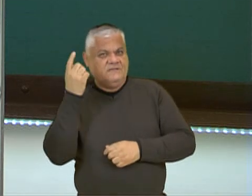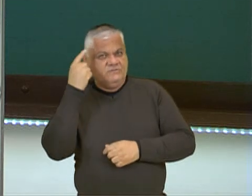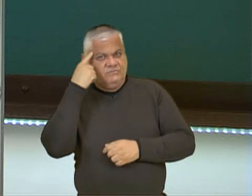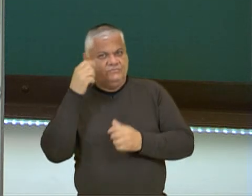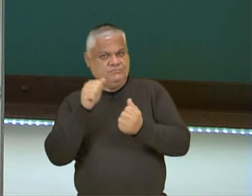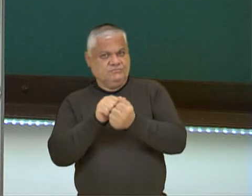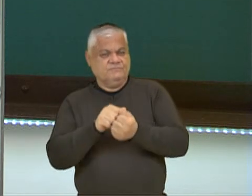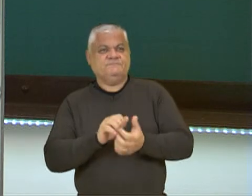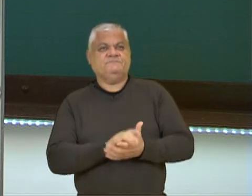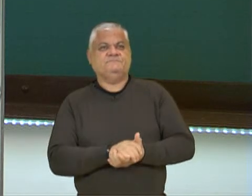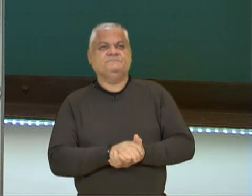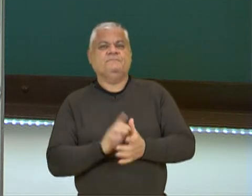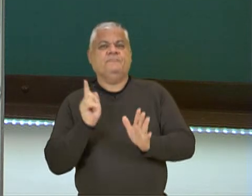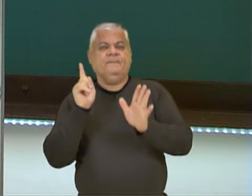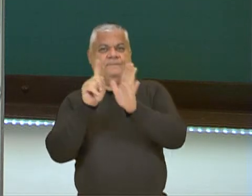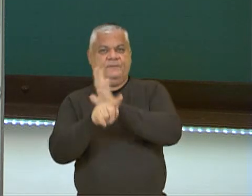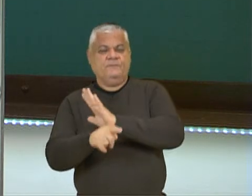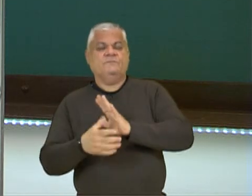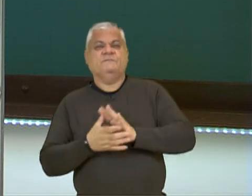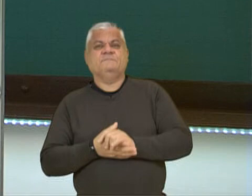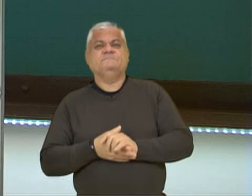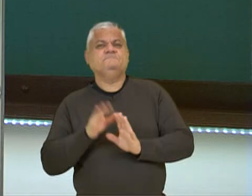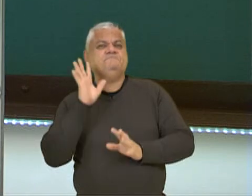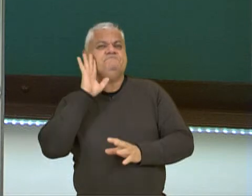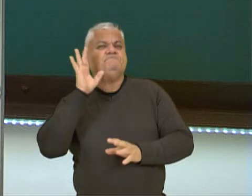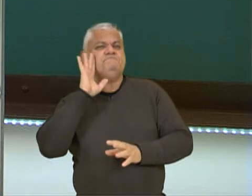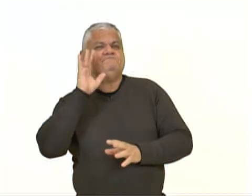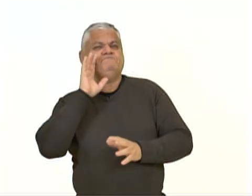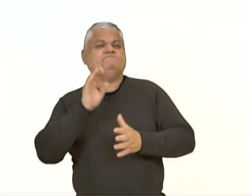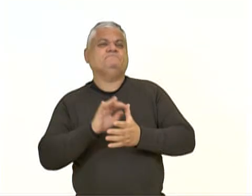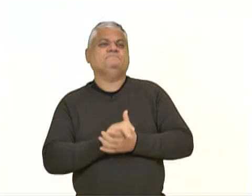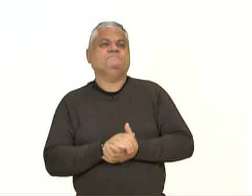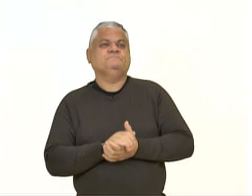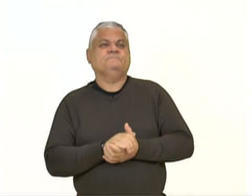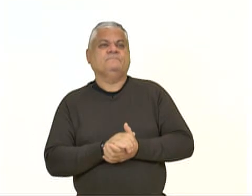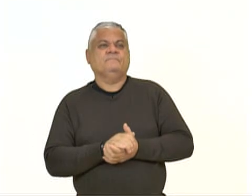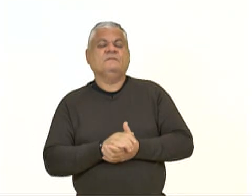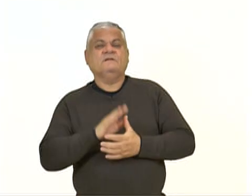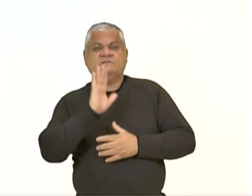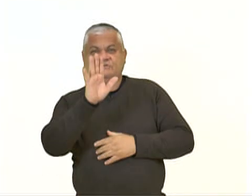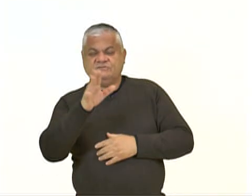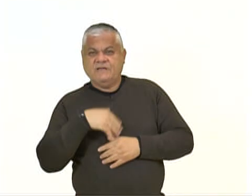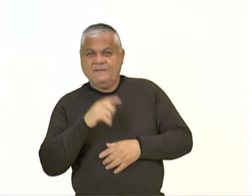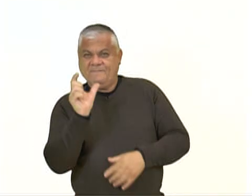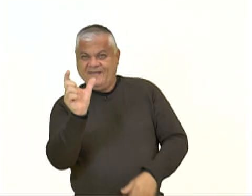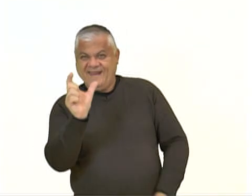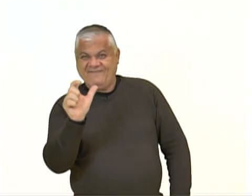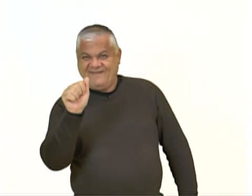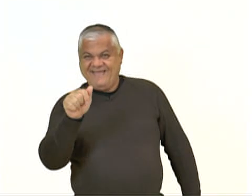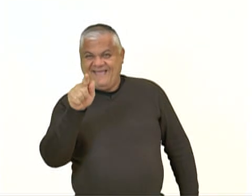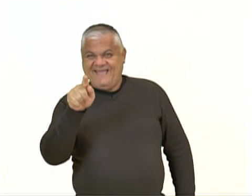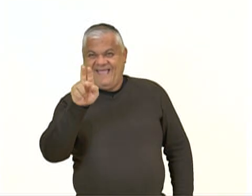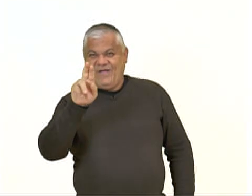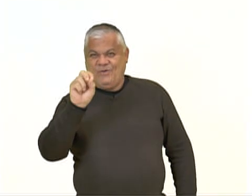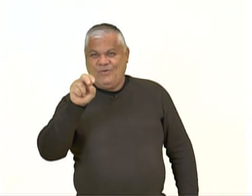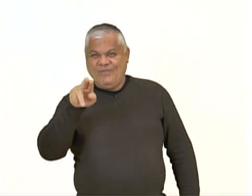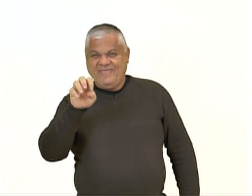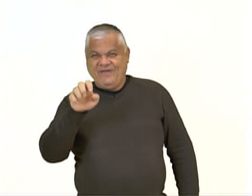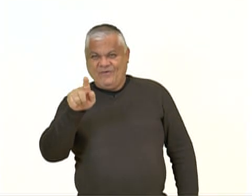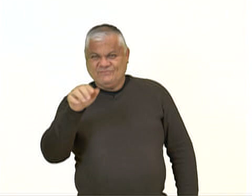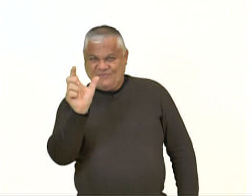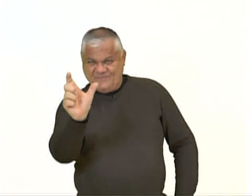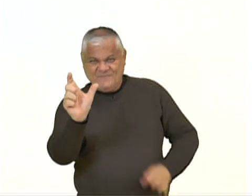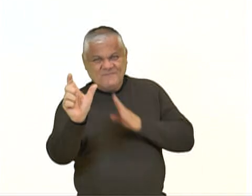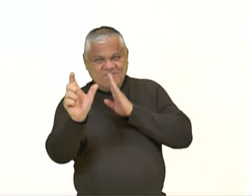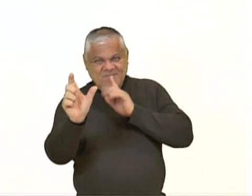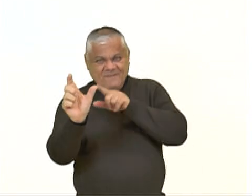a respeito. Perguntinhas ali para a reflexão inicial da nossa aula. Você já ouviu falar em agronegócio? Você já ouviu essa palavra?